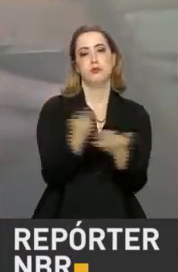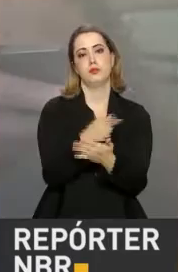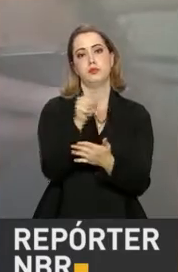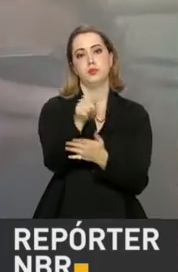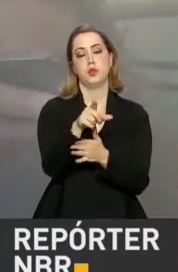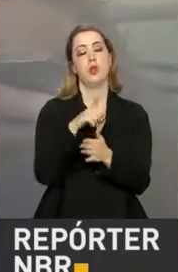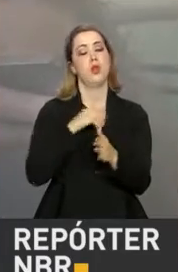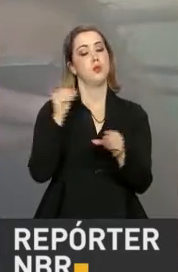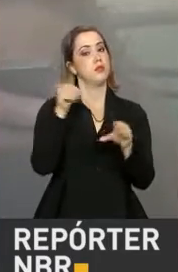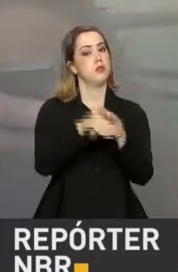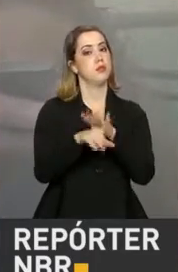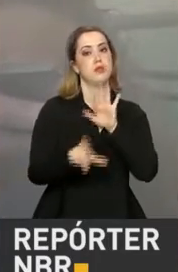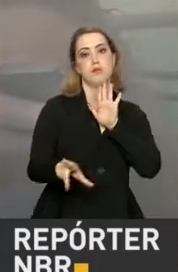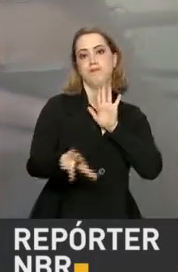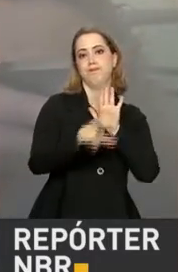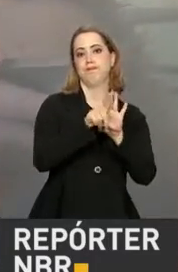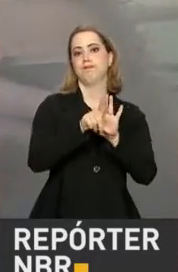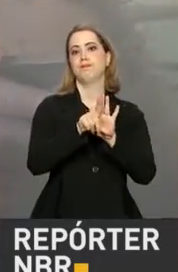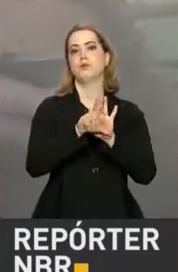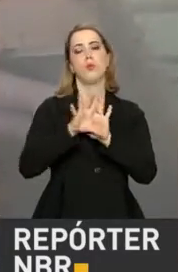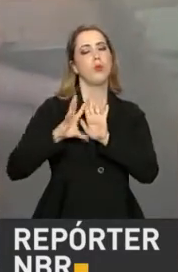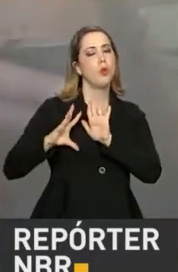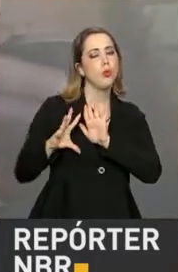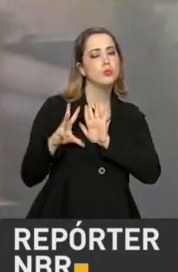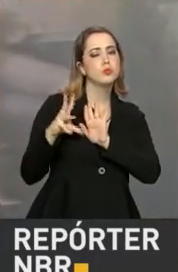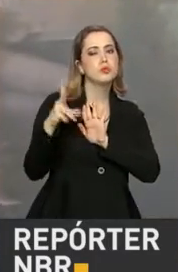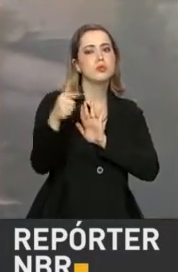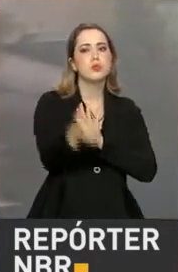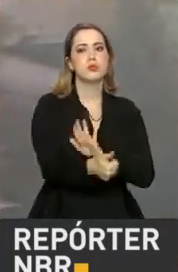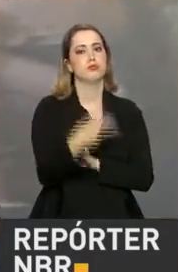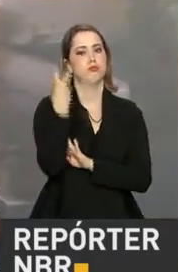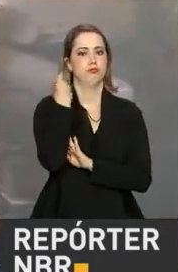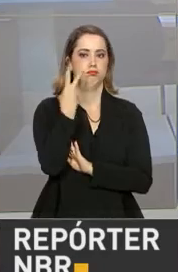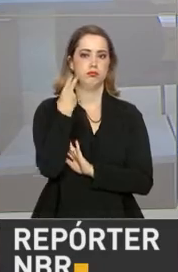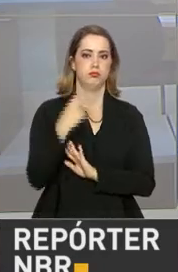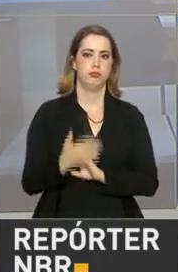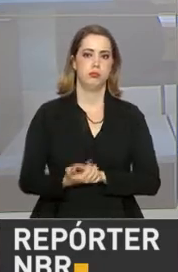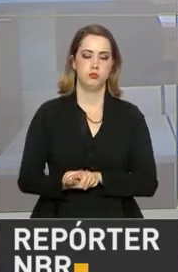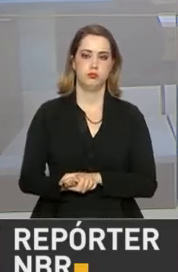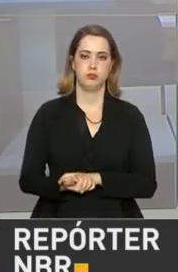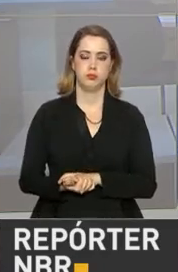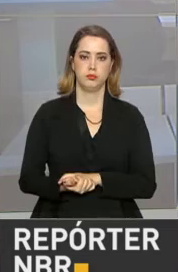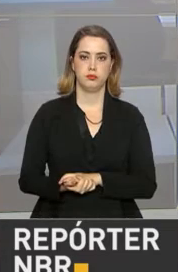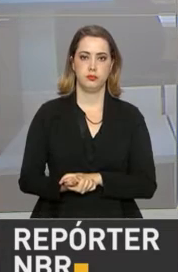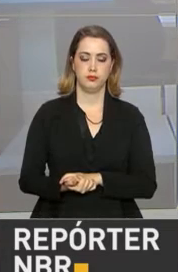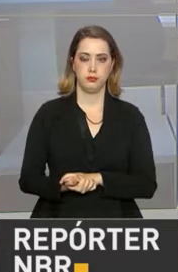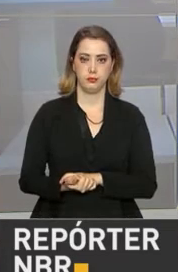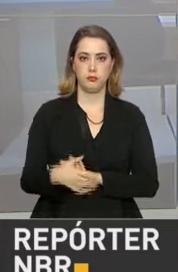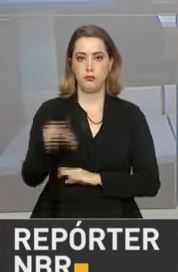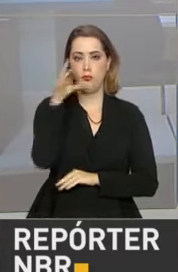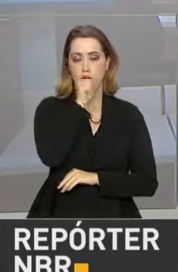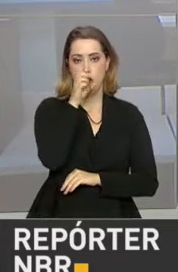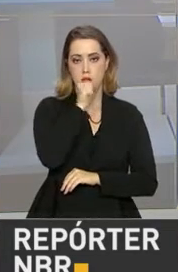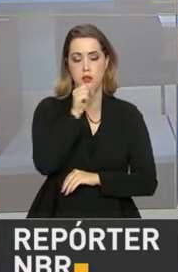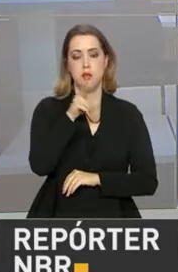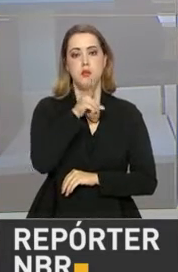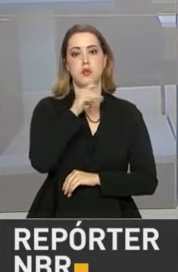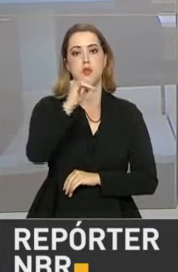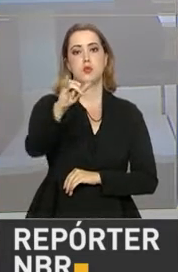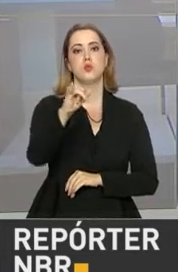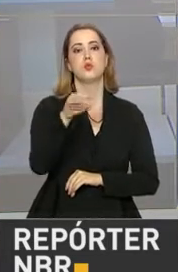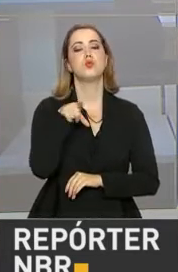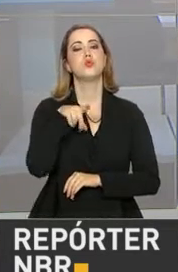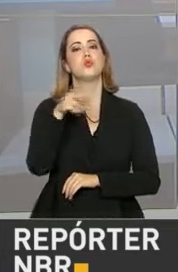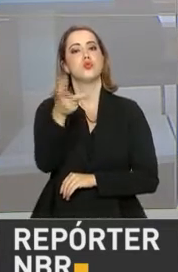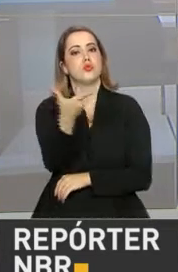legal é de maneira absolutamente normal sábado foi o dia d de vacinação em todo